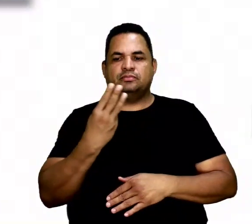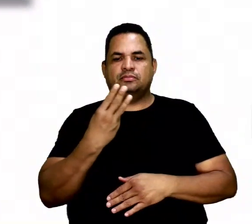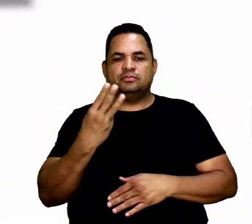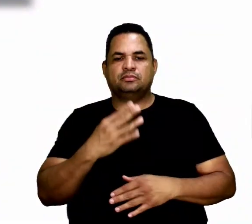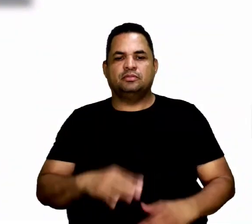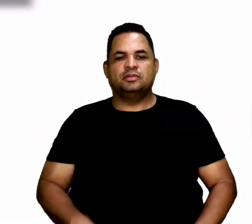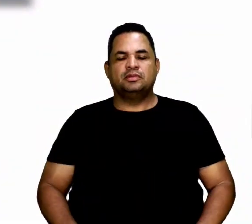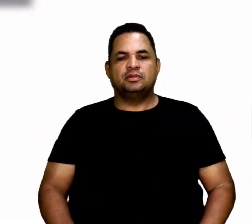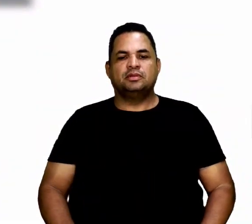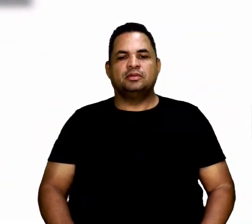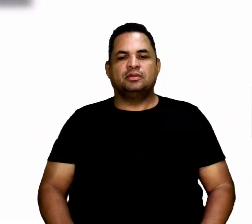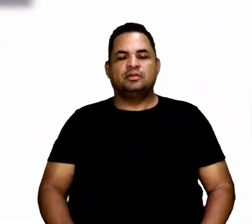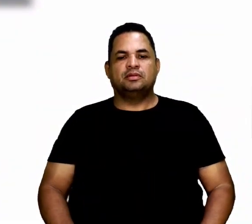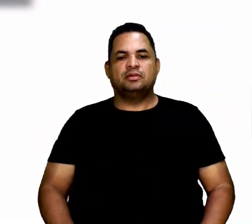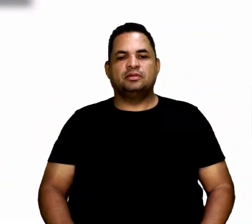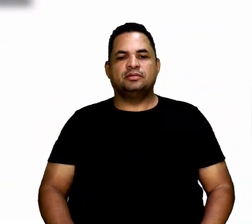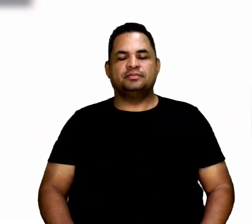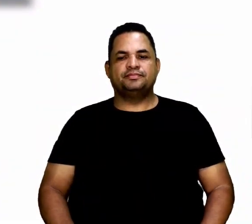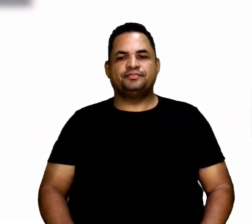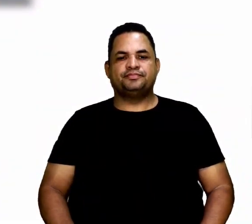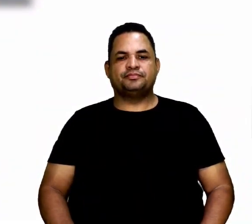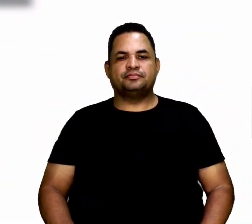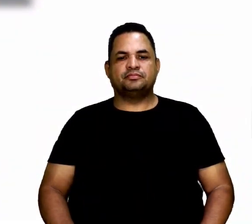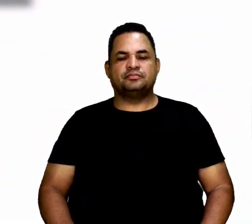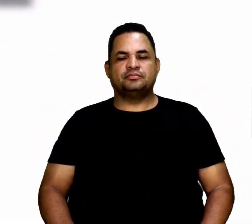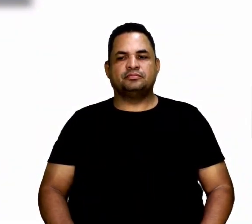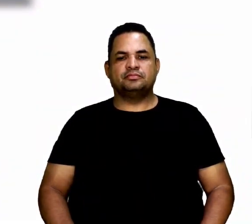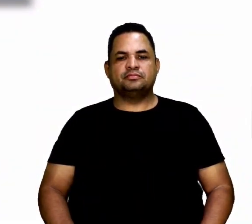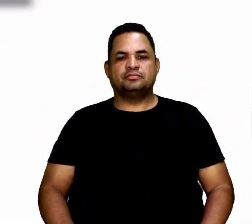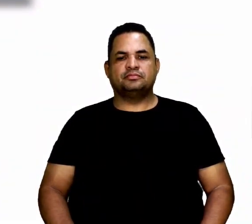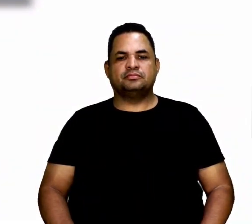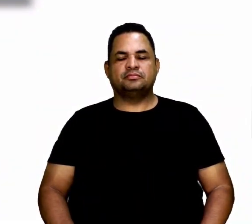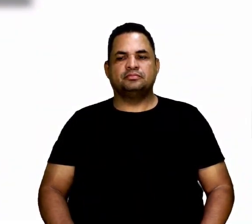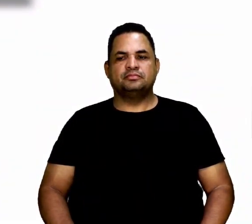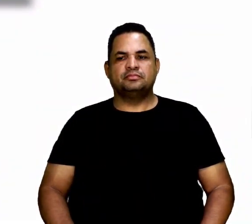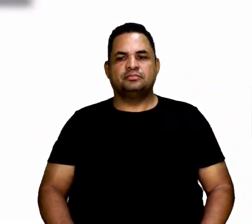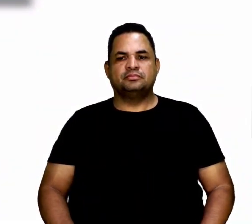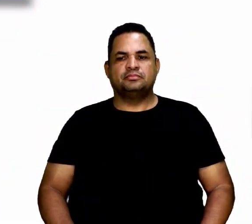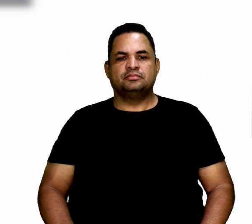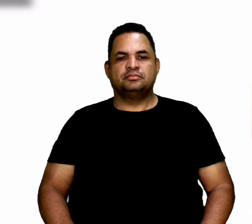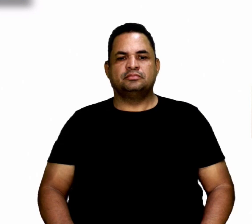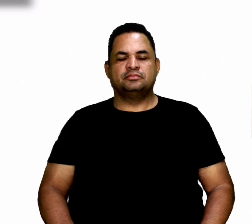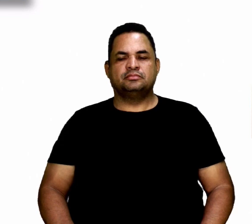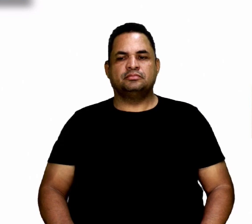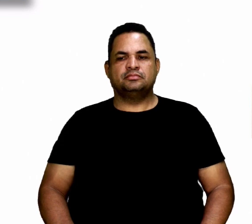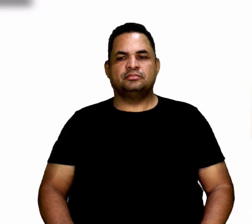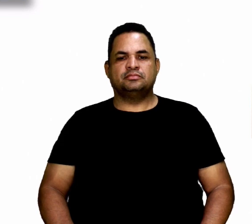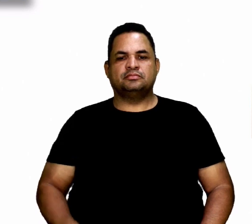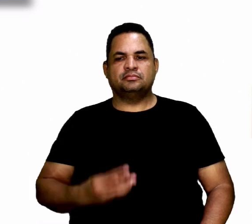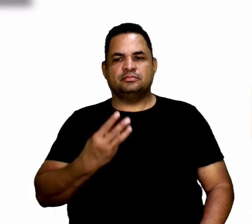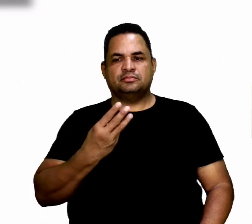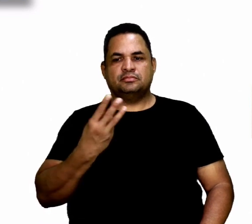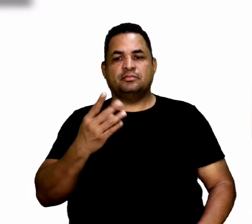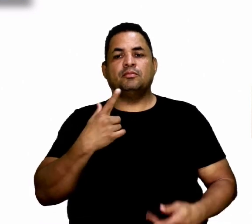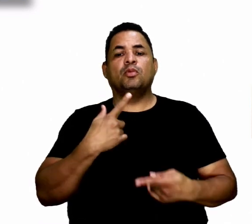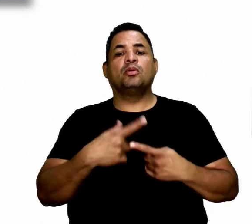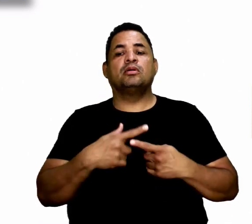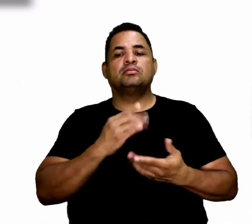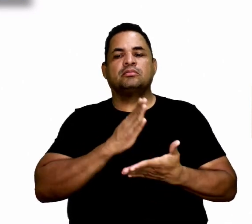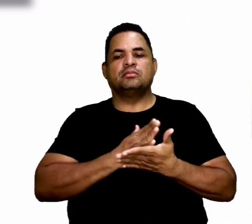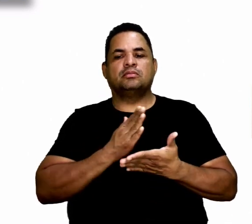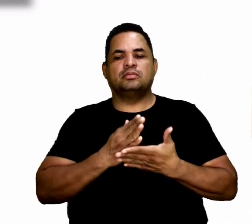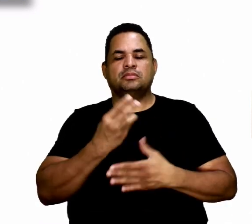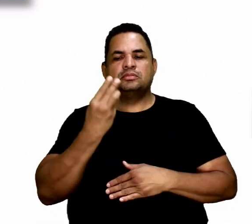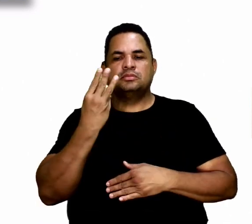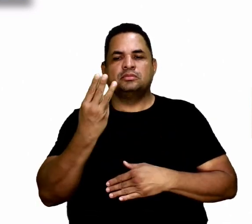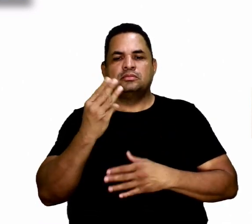3. Parte 3. Tá? Parte 3, vamos lá. Por que é parte 3 mesmo, prof?